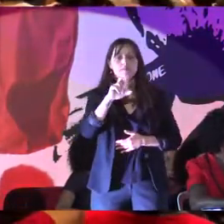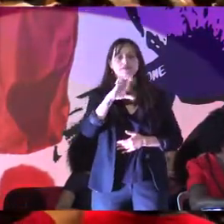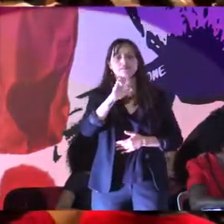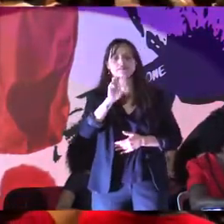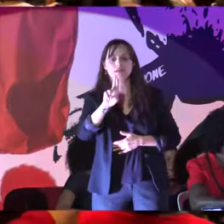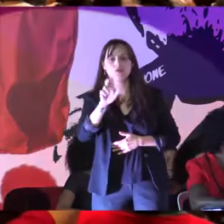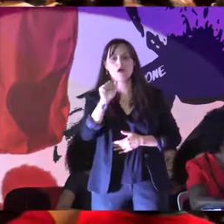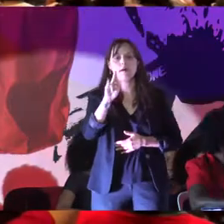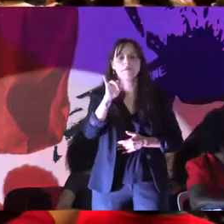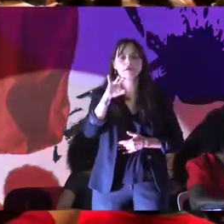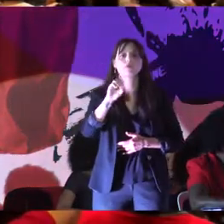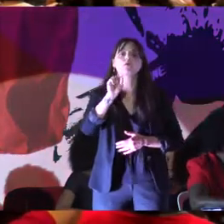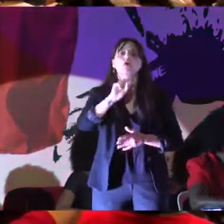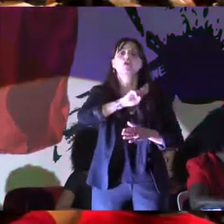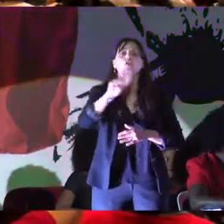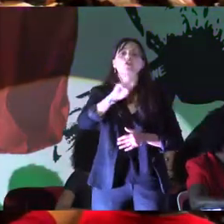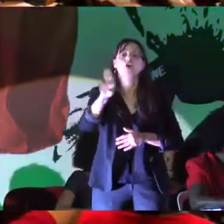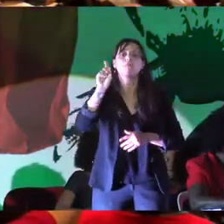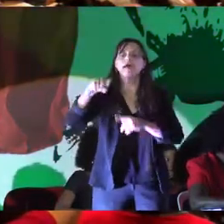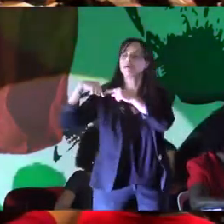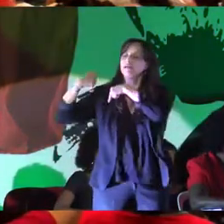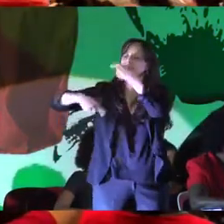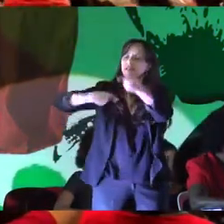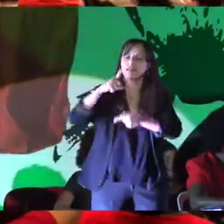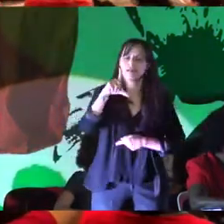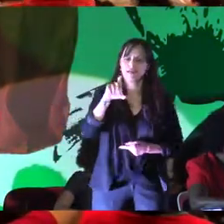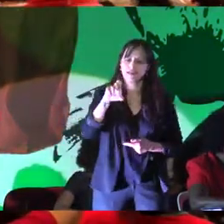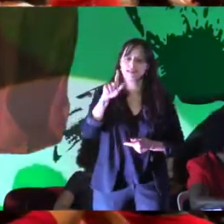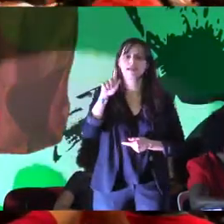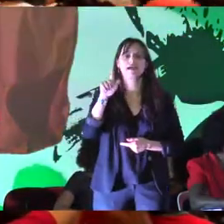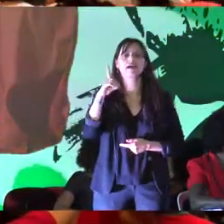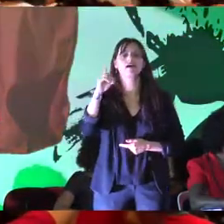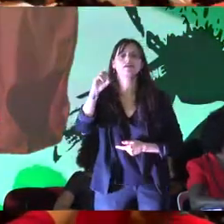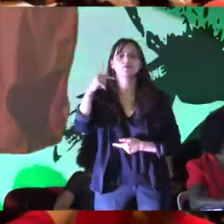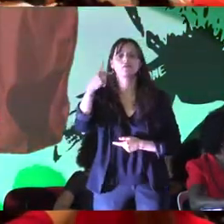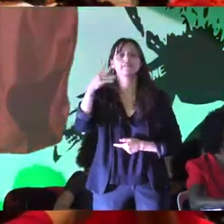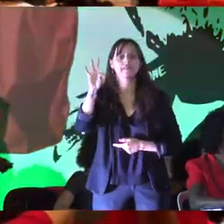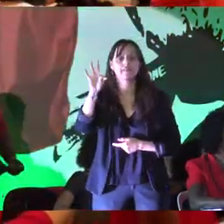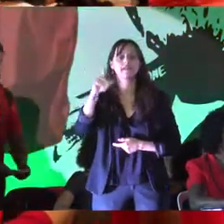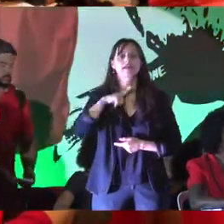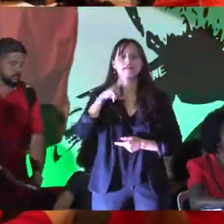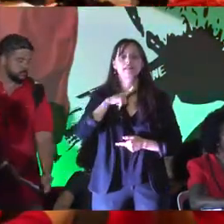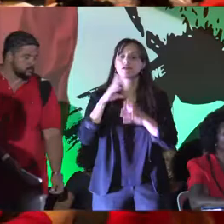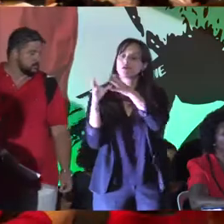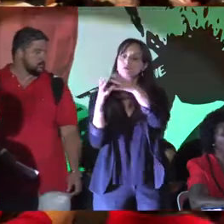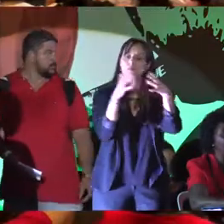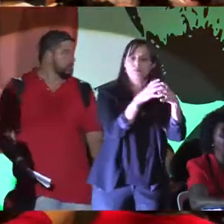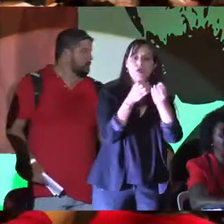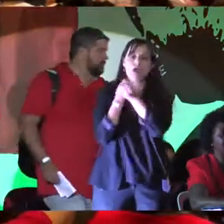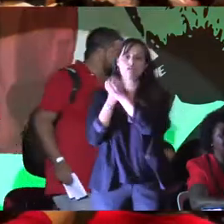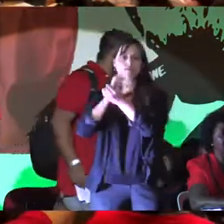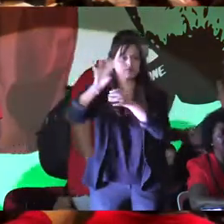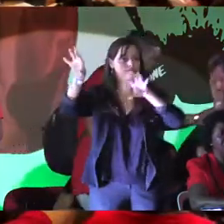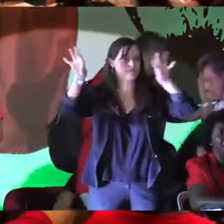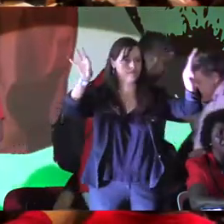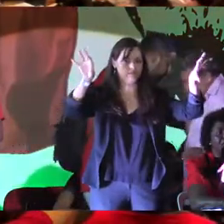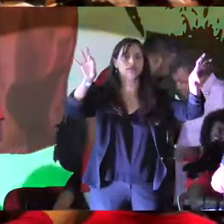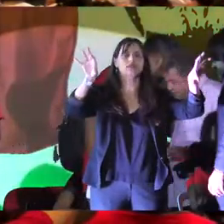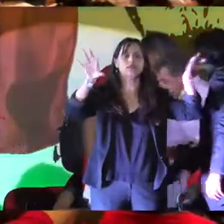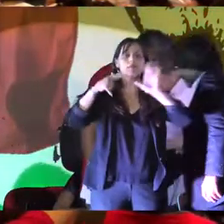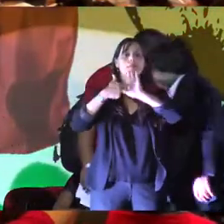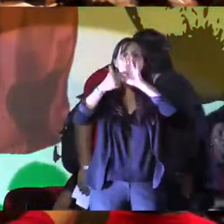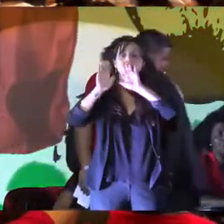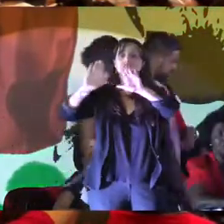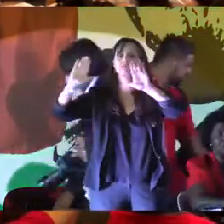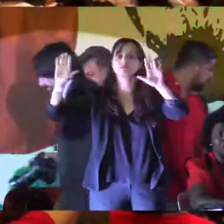O nome da exposição se chama Legado do PT, Nossa História. E ela está dividida em dois blocos, um de um lado, outro do outro lado